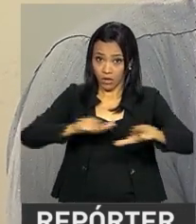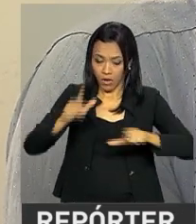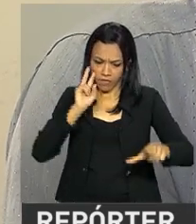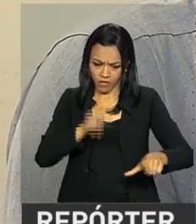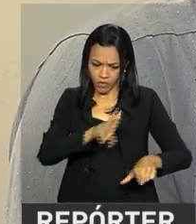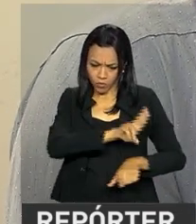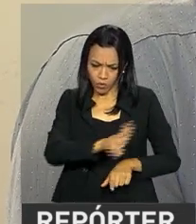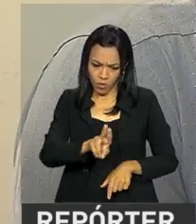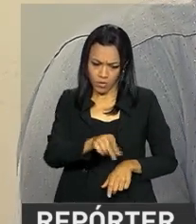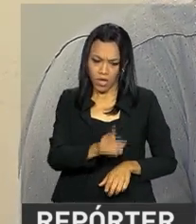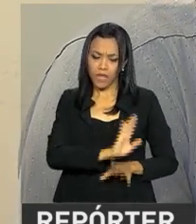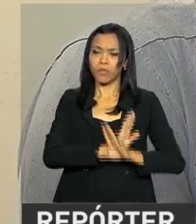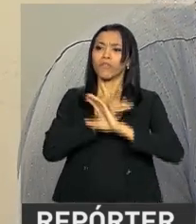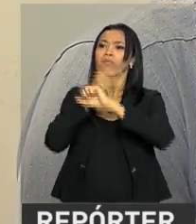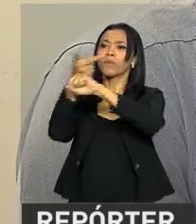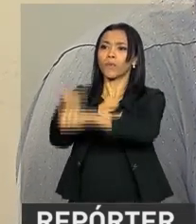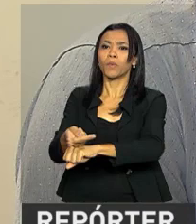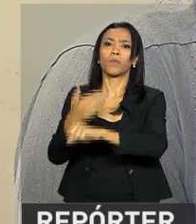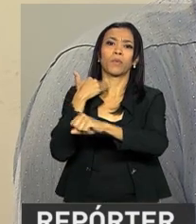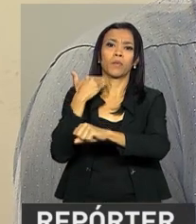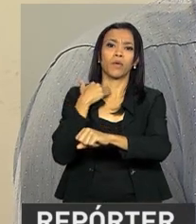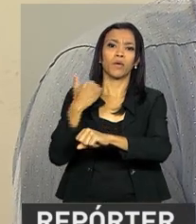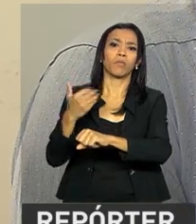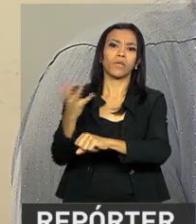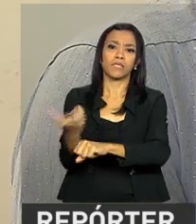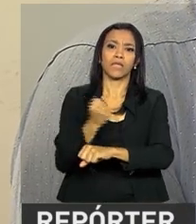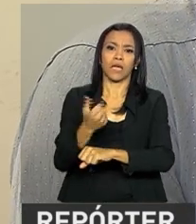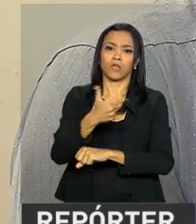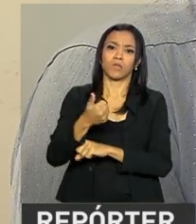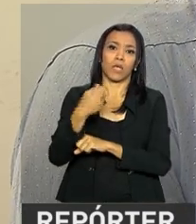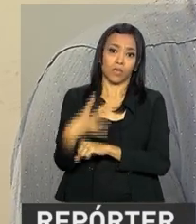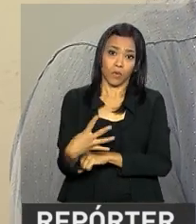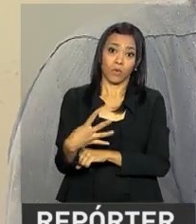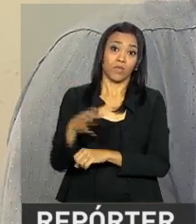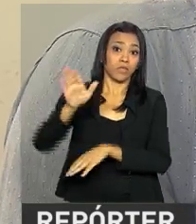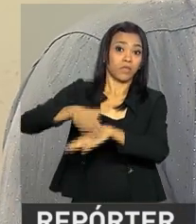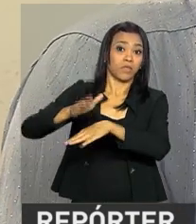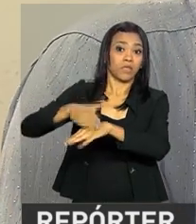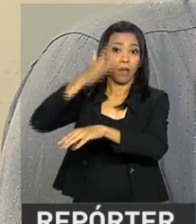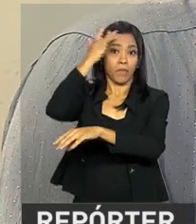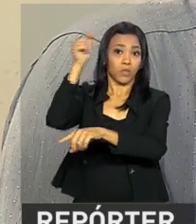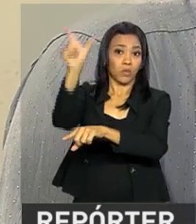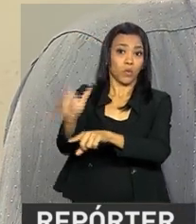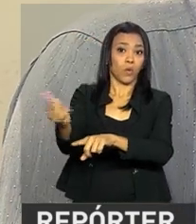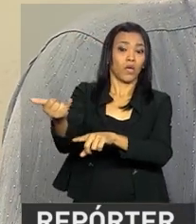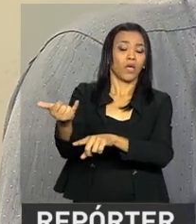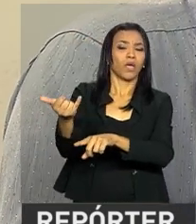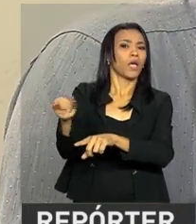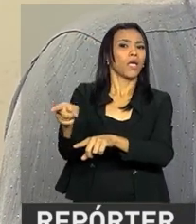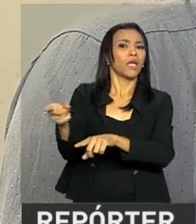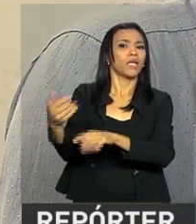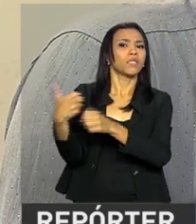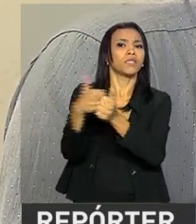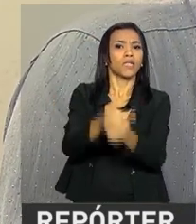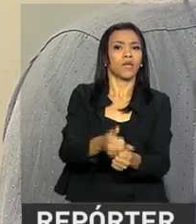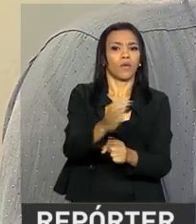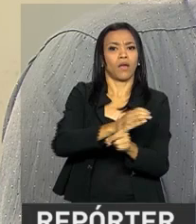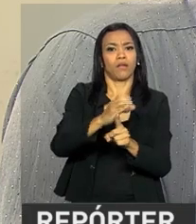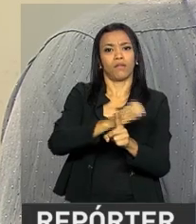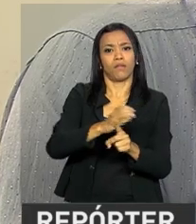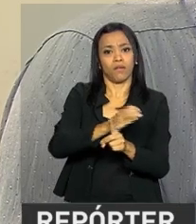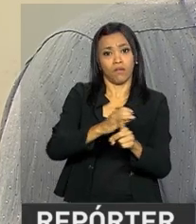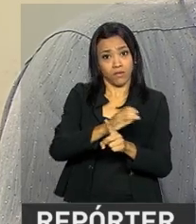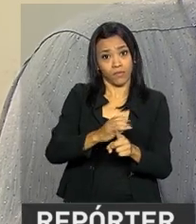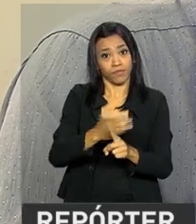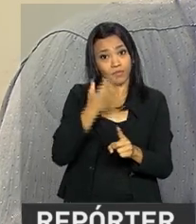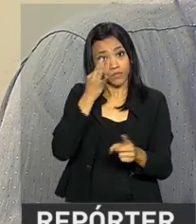banco e vem sacar o abono salarial de 2014, o agente bancário tem como referência o calendário atual. Então, é muito